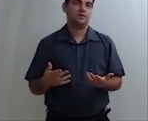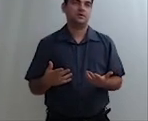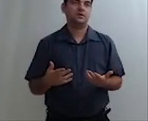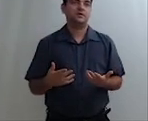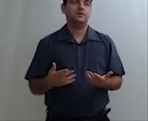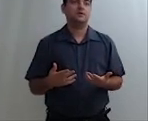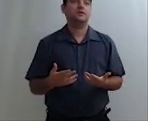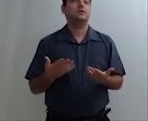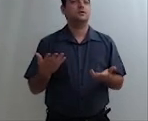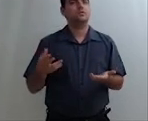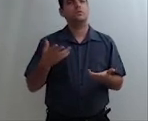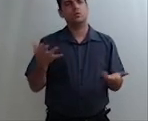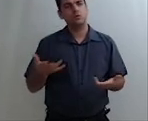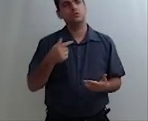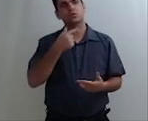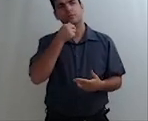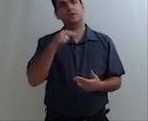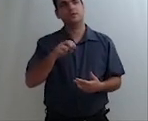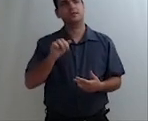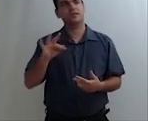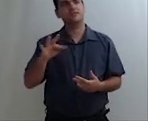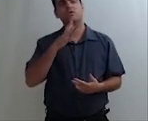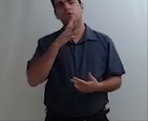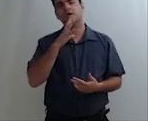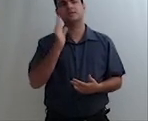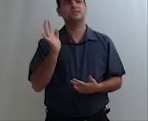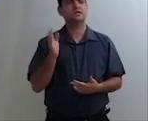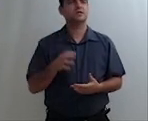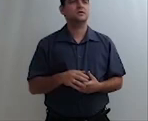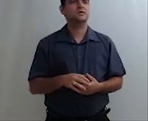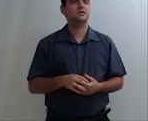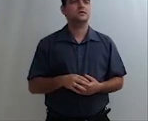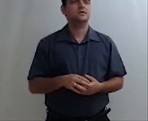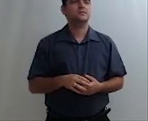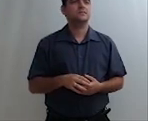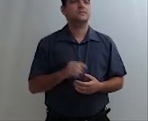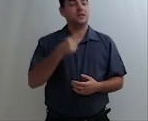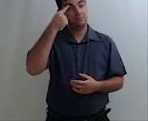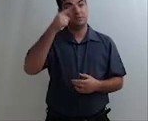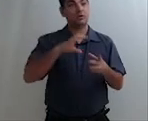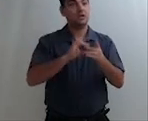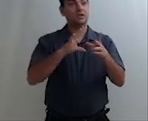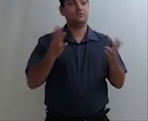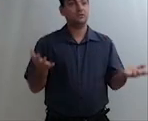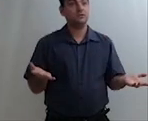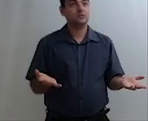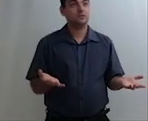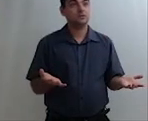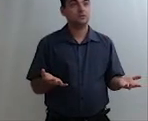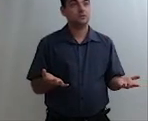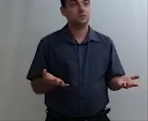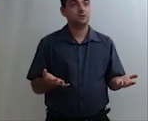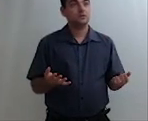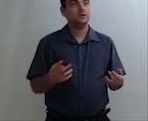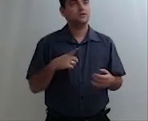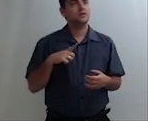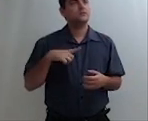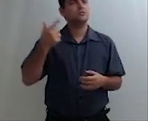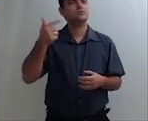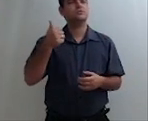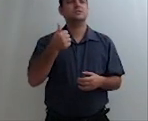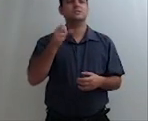desta desta turma que está presente ele concedeu a liberdade no rhc 115